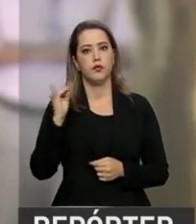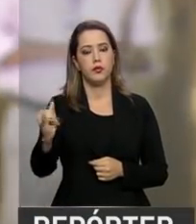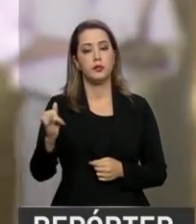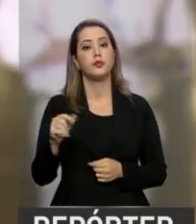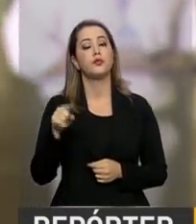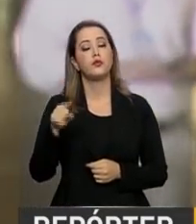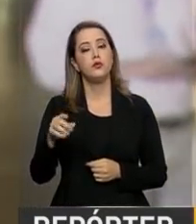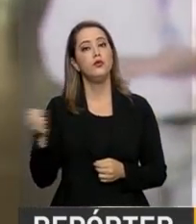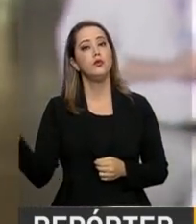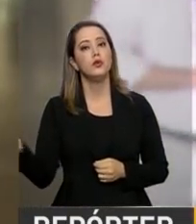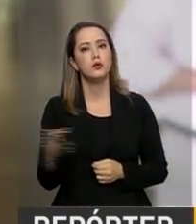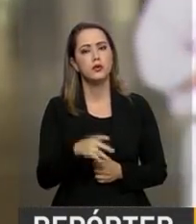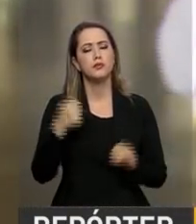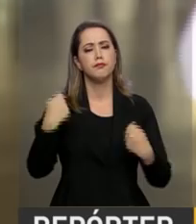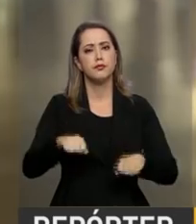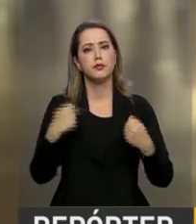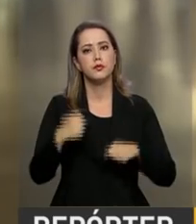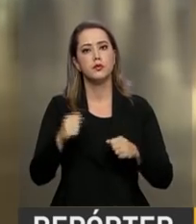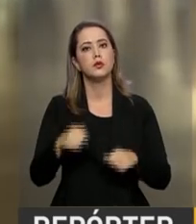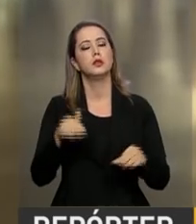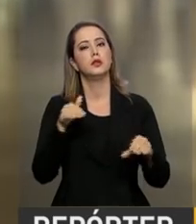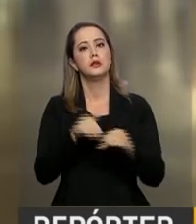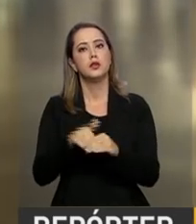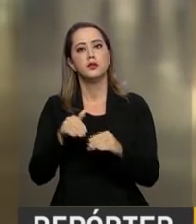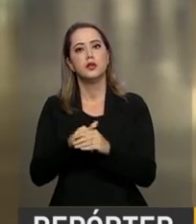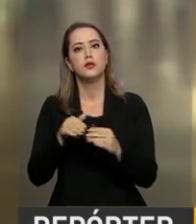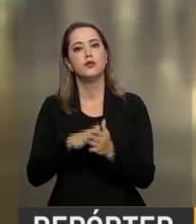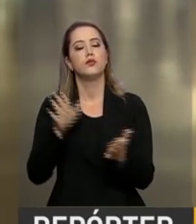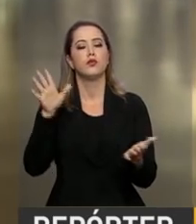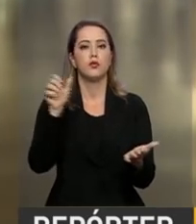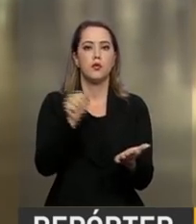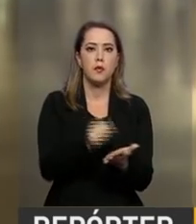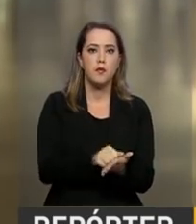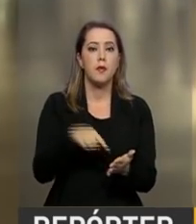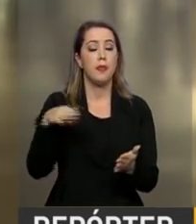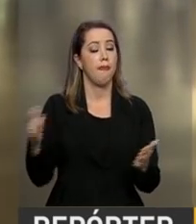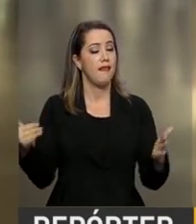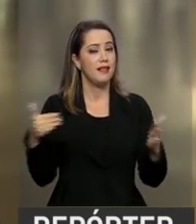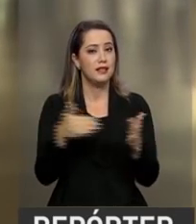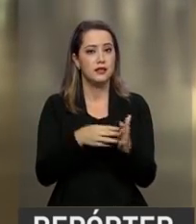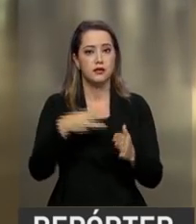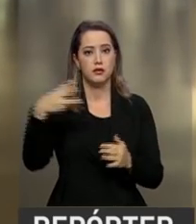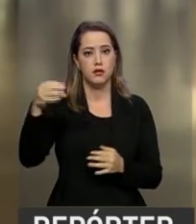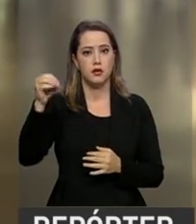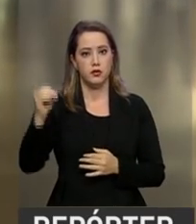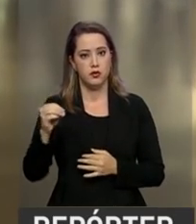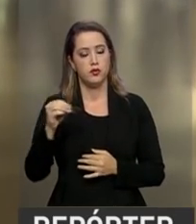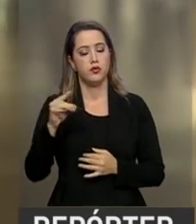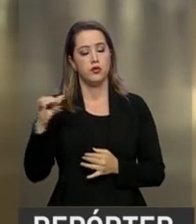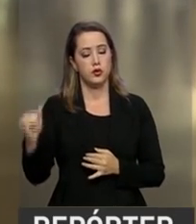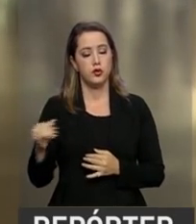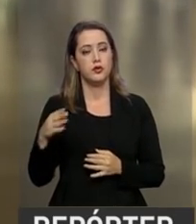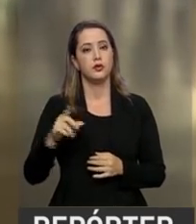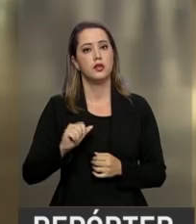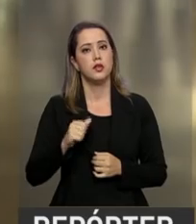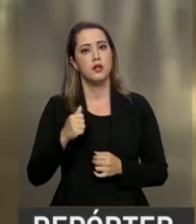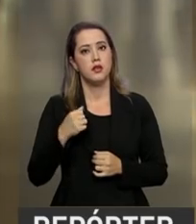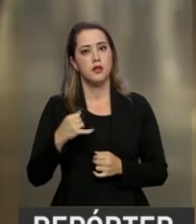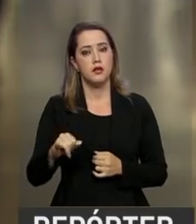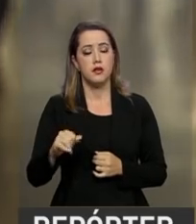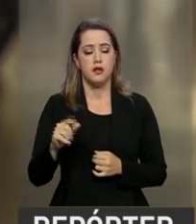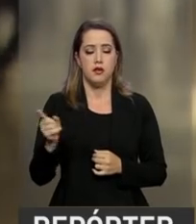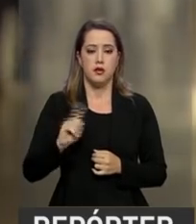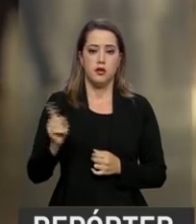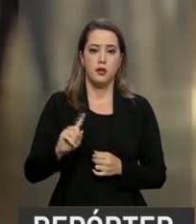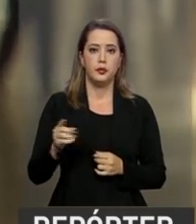fiscal precisa ser aprovada pelo Congresso Nacional até o fim deste mês. Caso isso não ocorra, o presidente interino Michel Temer